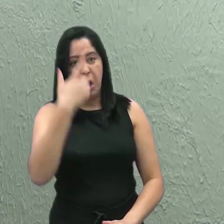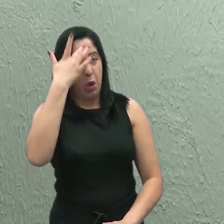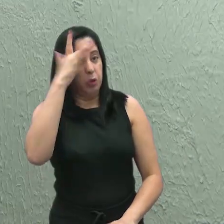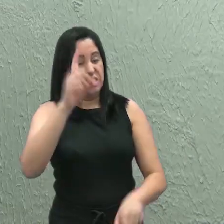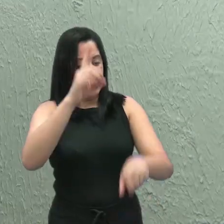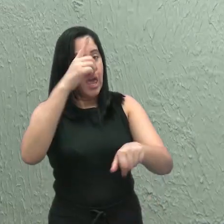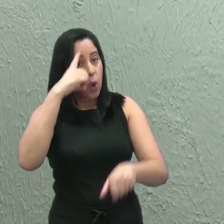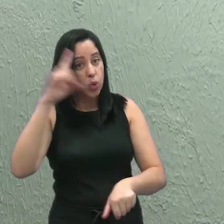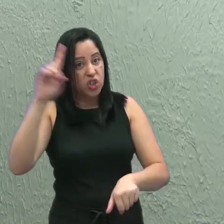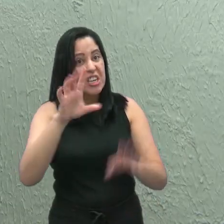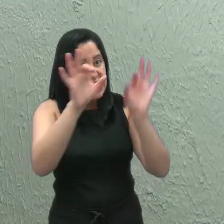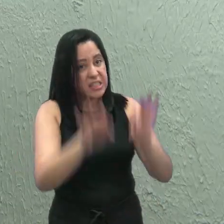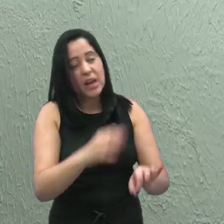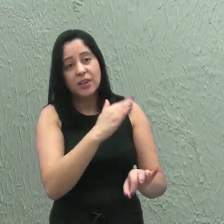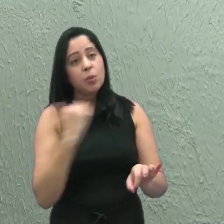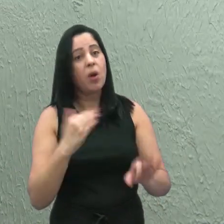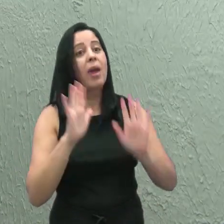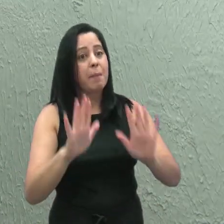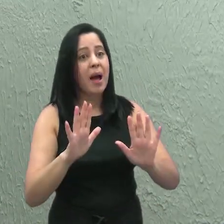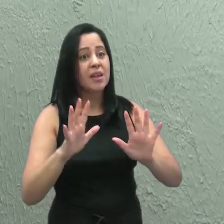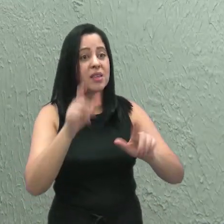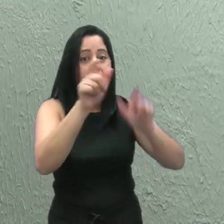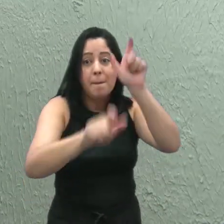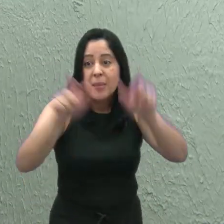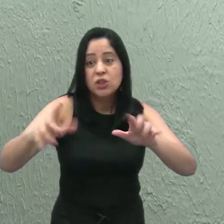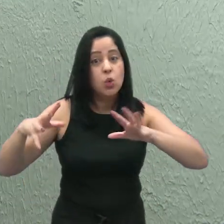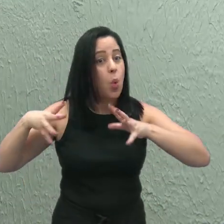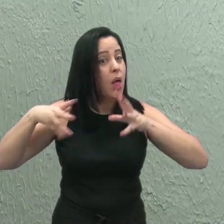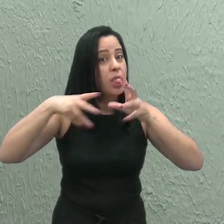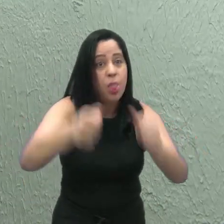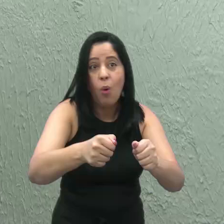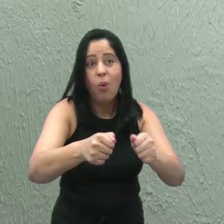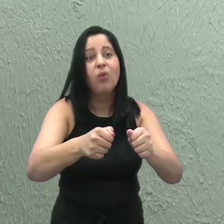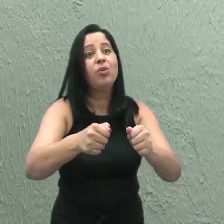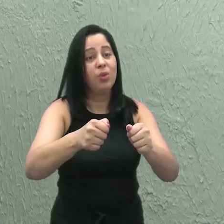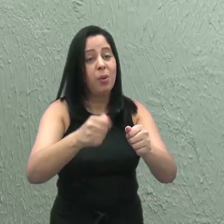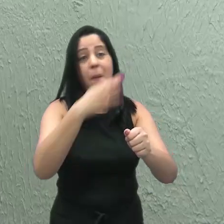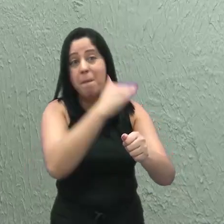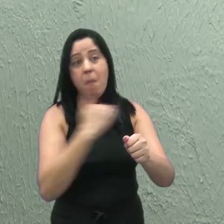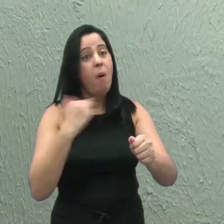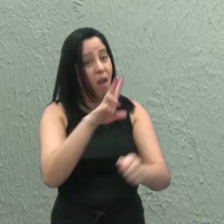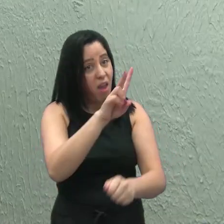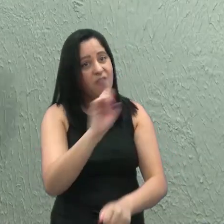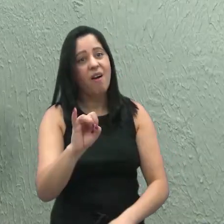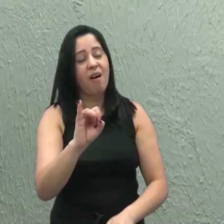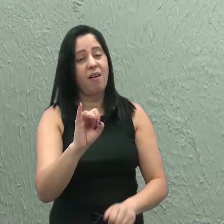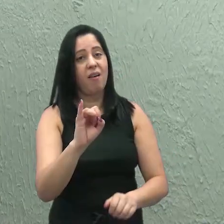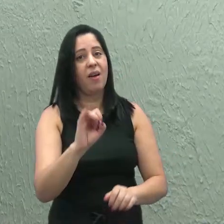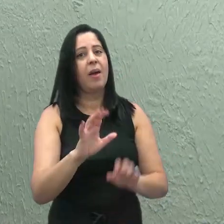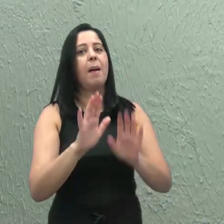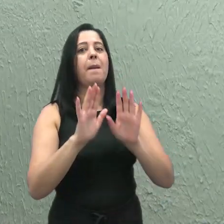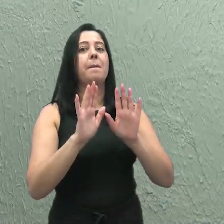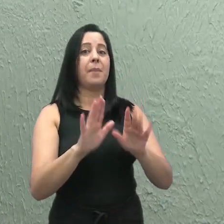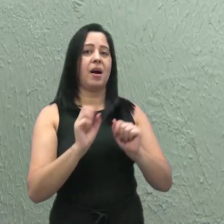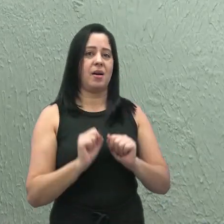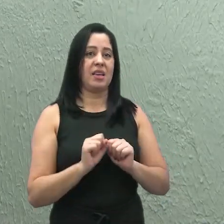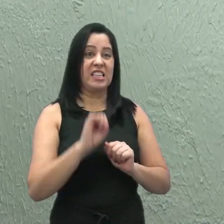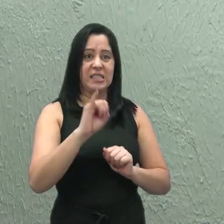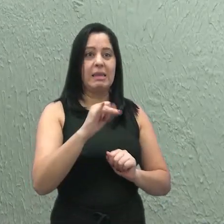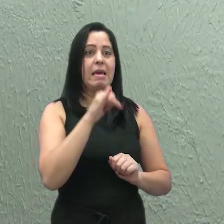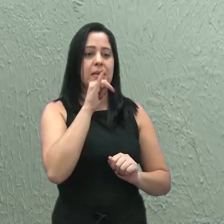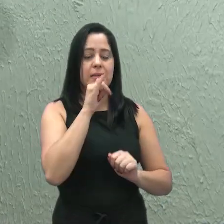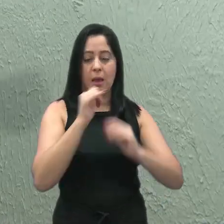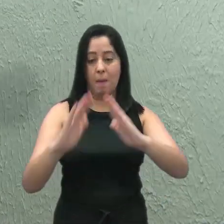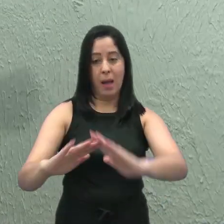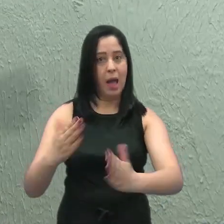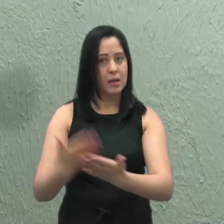gente só não tem uma data. Mas para todos nós ela já é registrada. E sim, eu acredito muito que se a gente tivesse